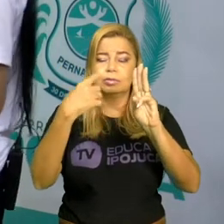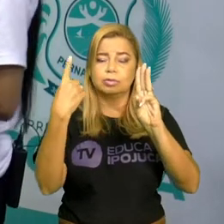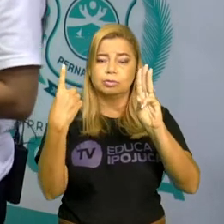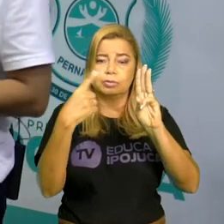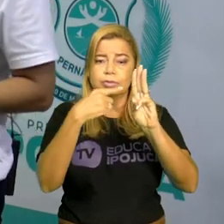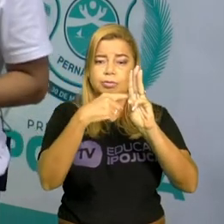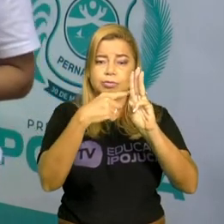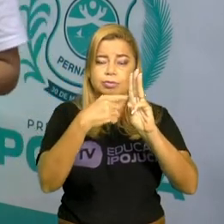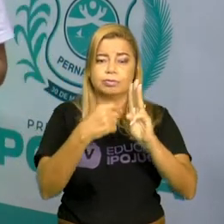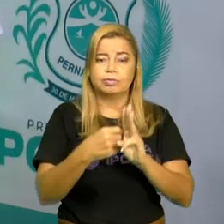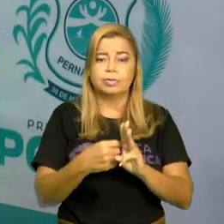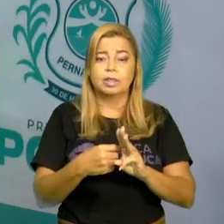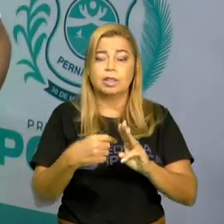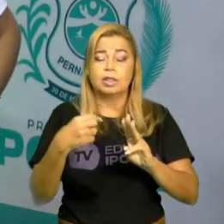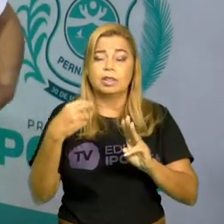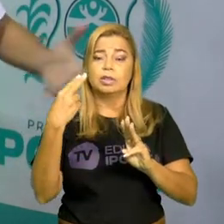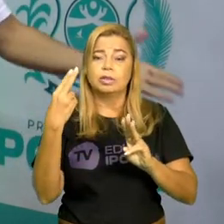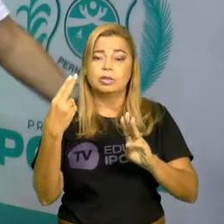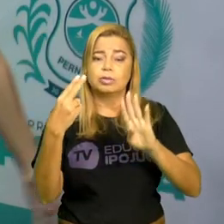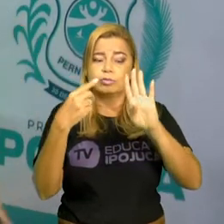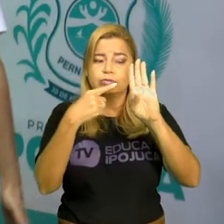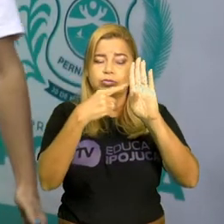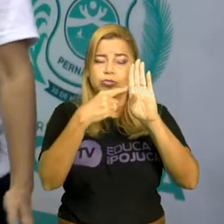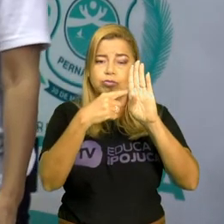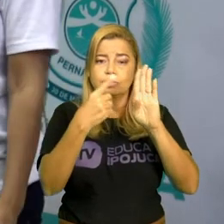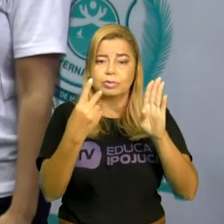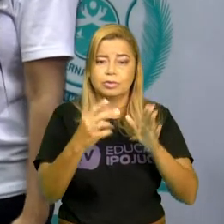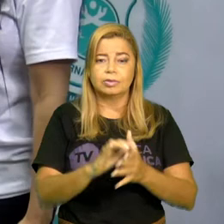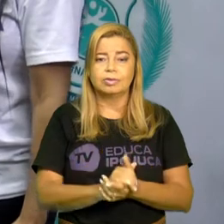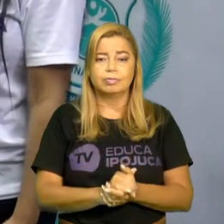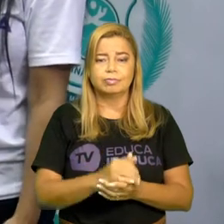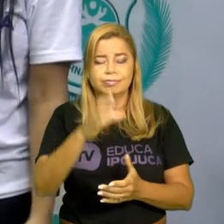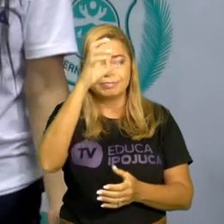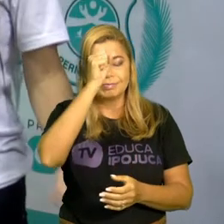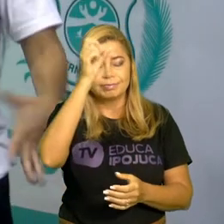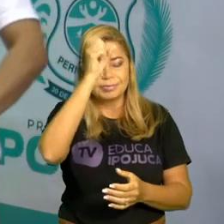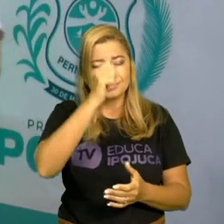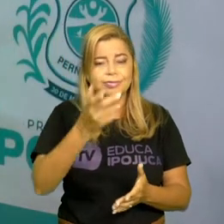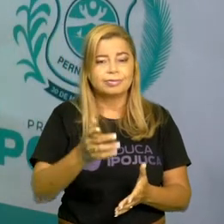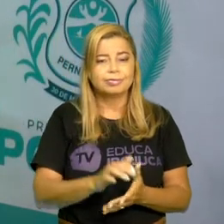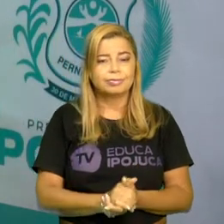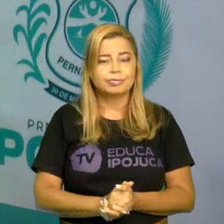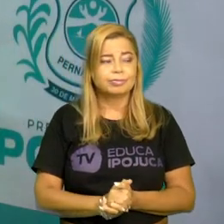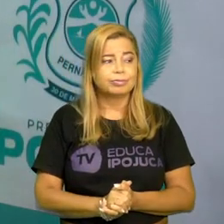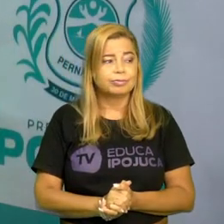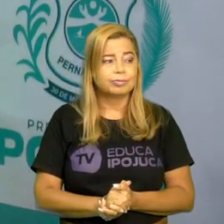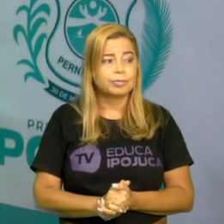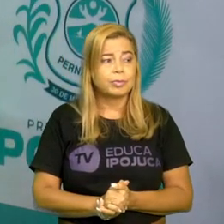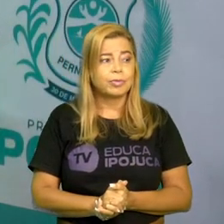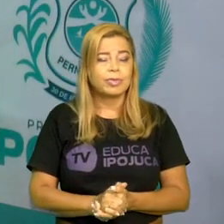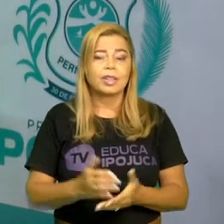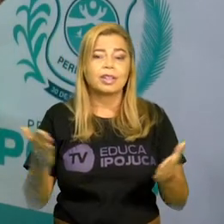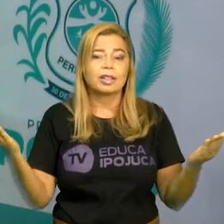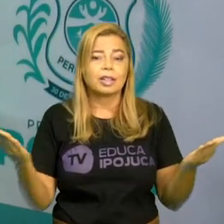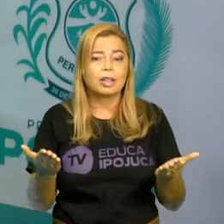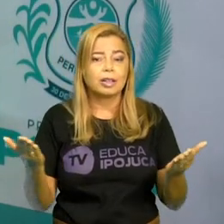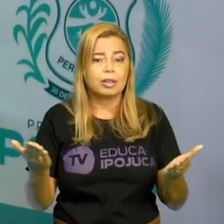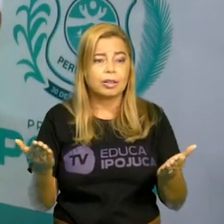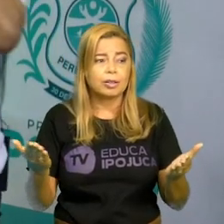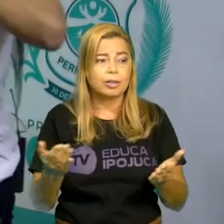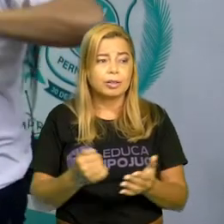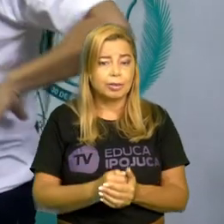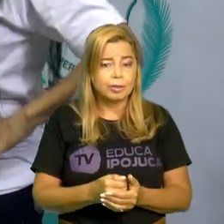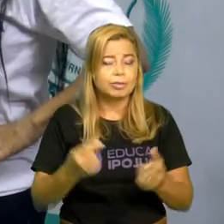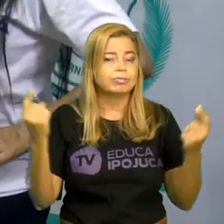centena, duas unidades de milhar, e assim a gente vai aprendendo. E agora, vamos pesquisar o